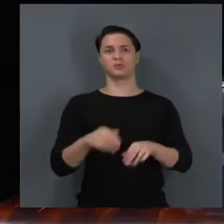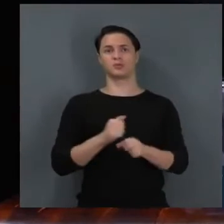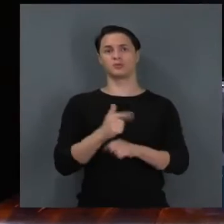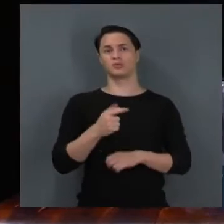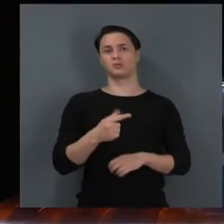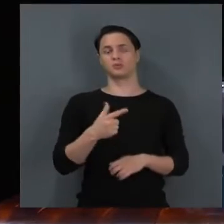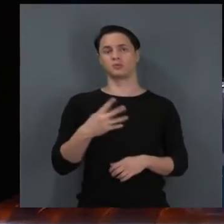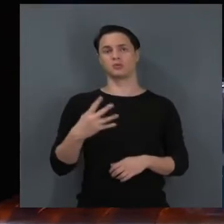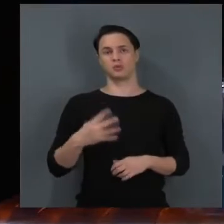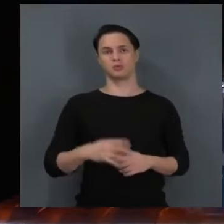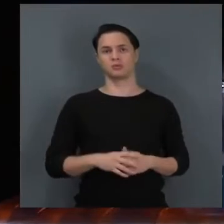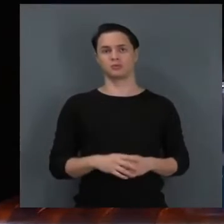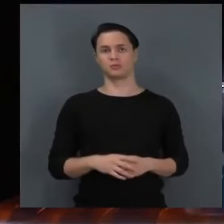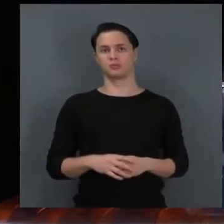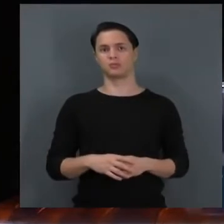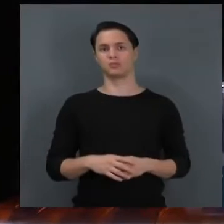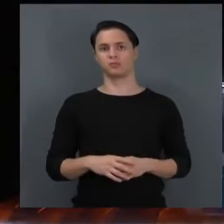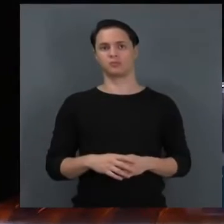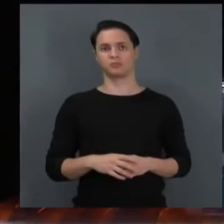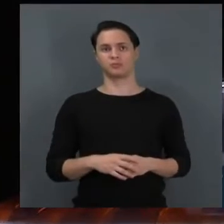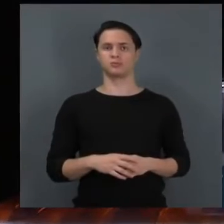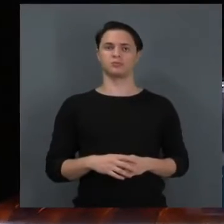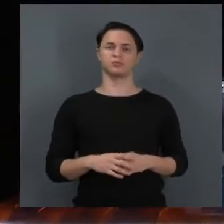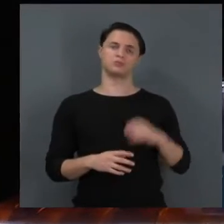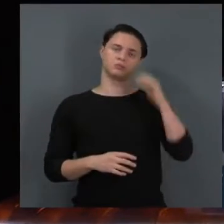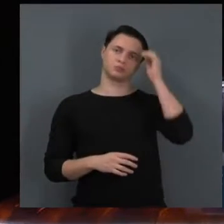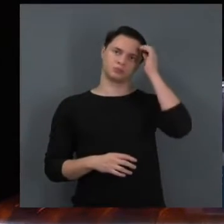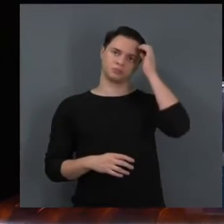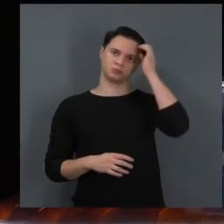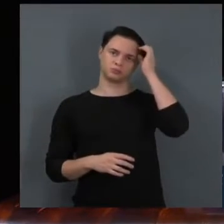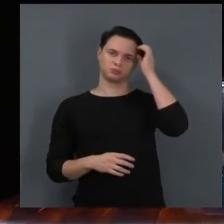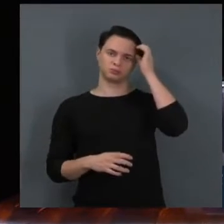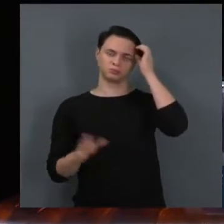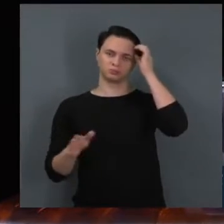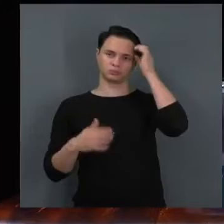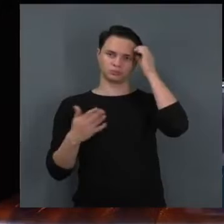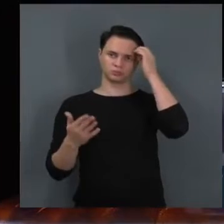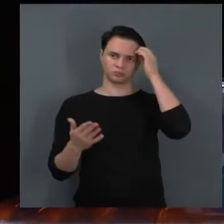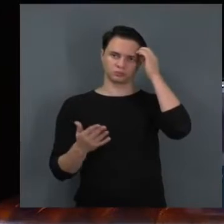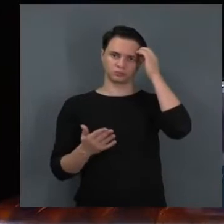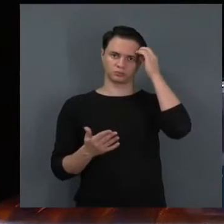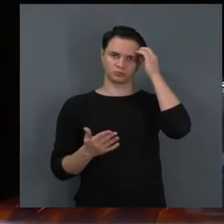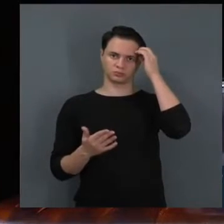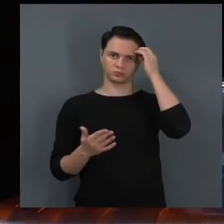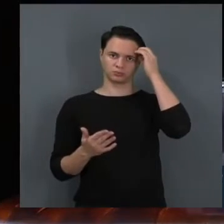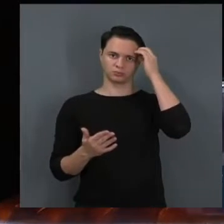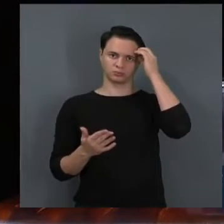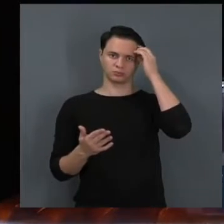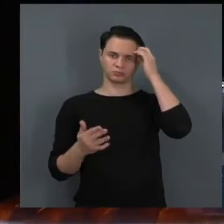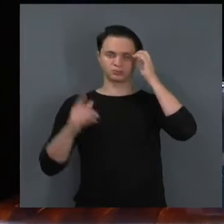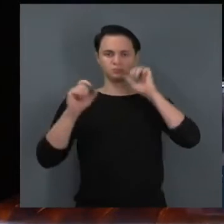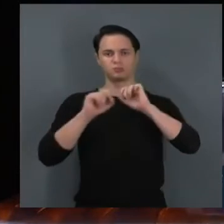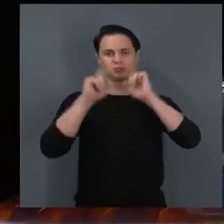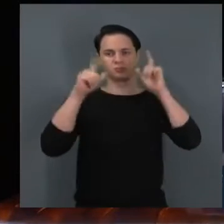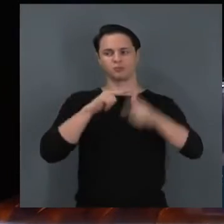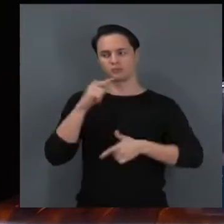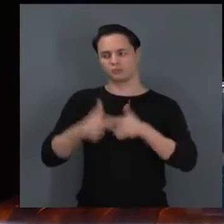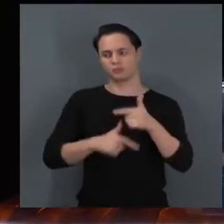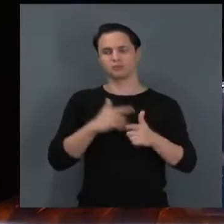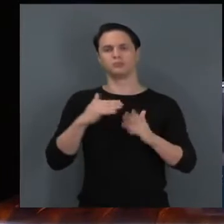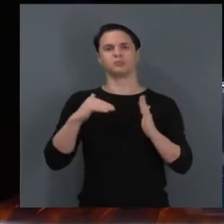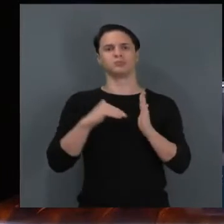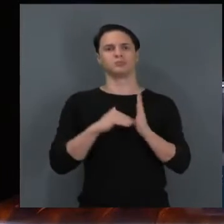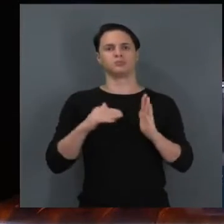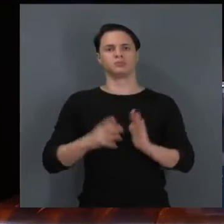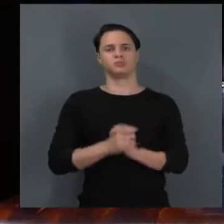2024, não é só para 2023. Enfim, quero enaltecer o trabalho aqui da Casa.